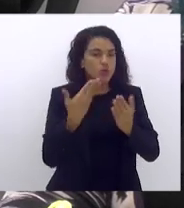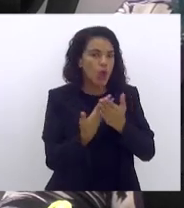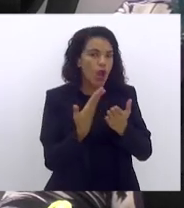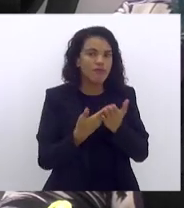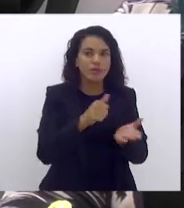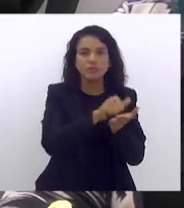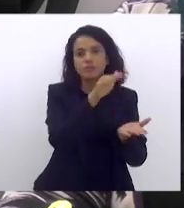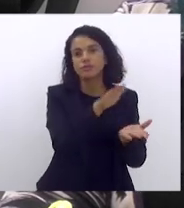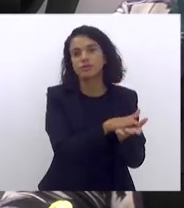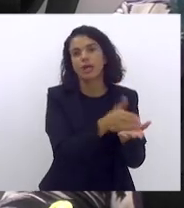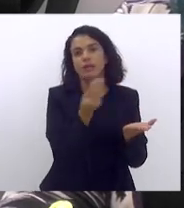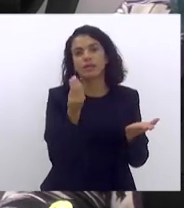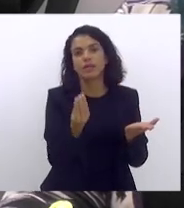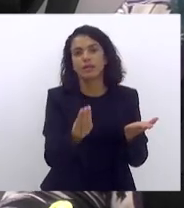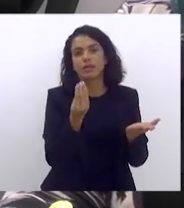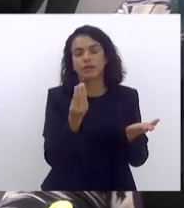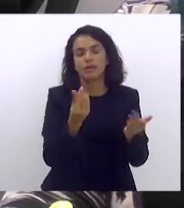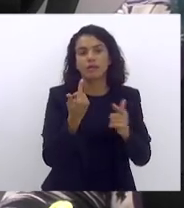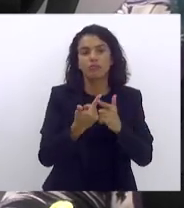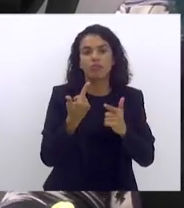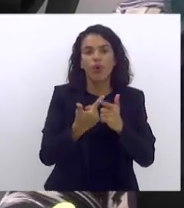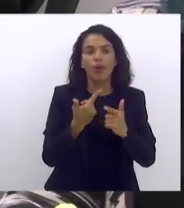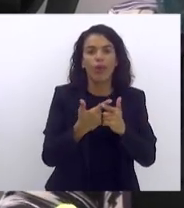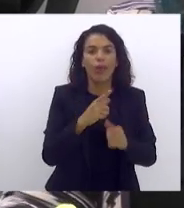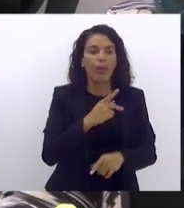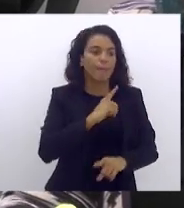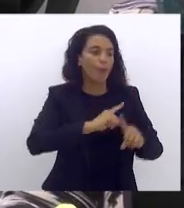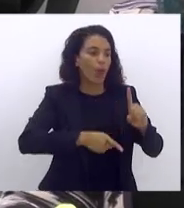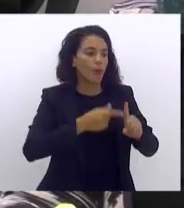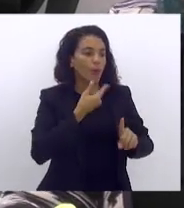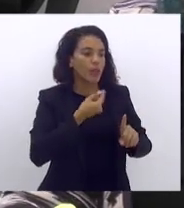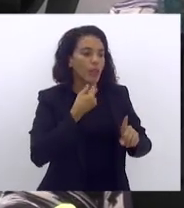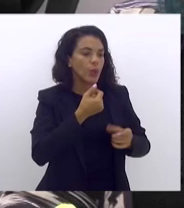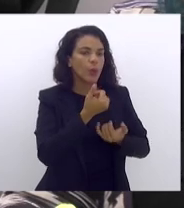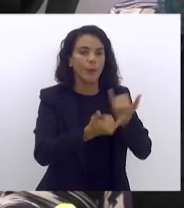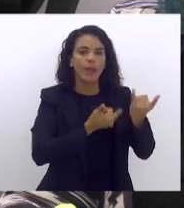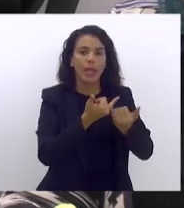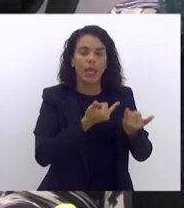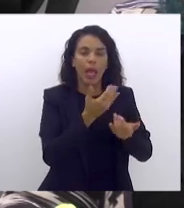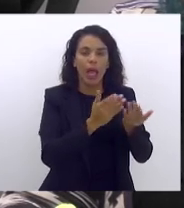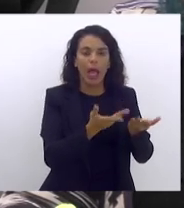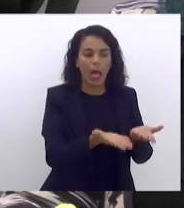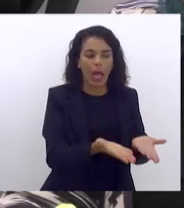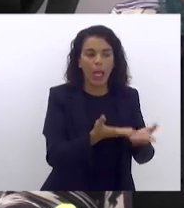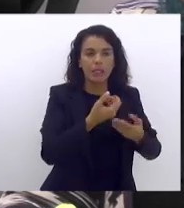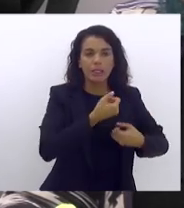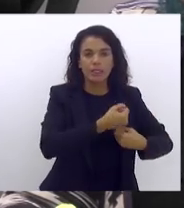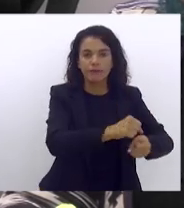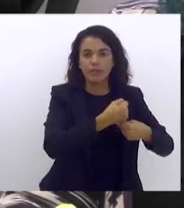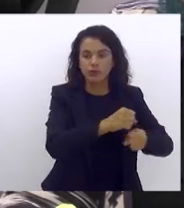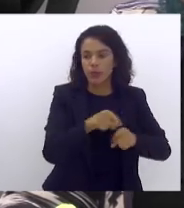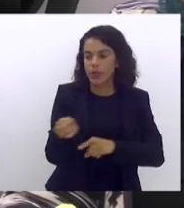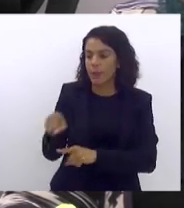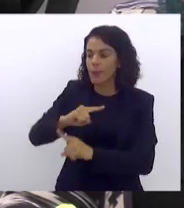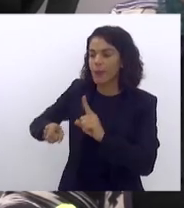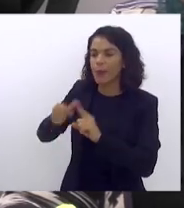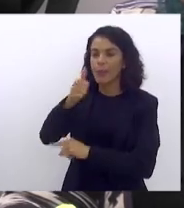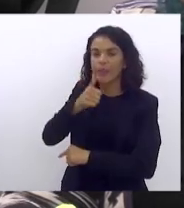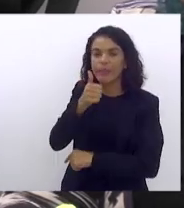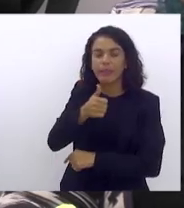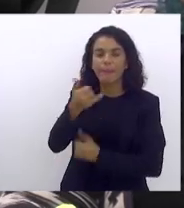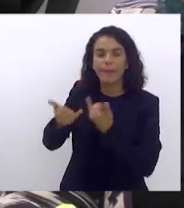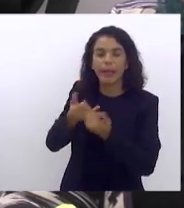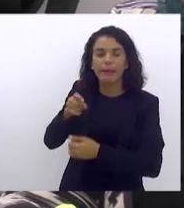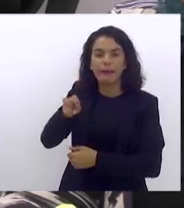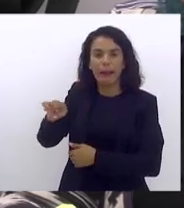multada porque não fez essa diferenciação e não avisou a família e não fez. Isso é absolutamente inaceitável. A escola está